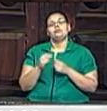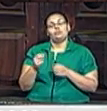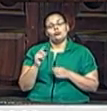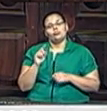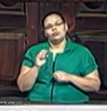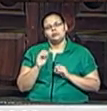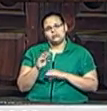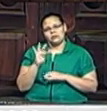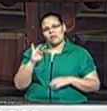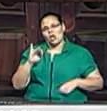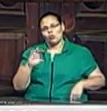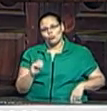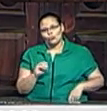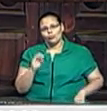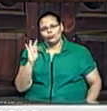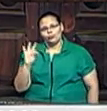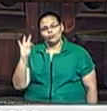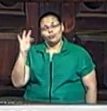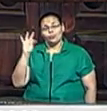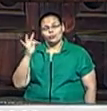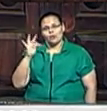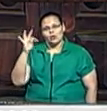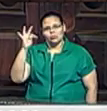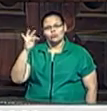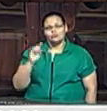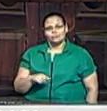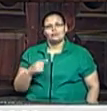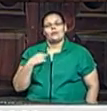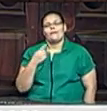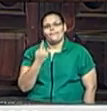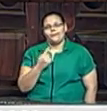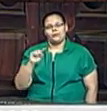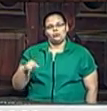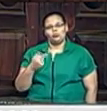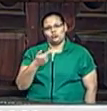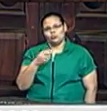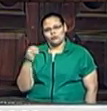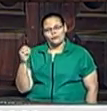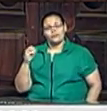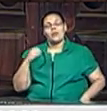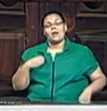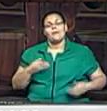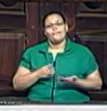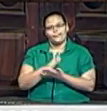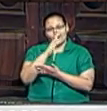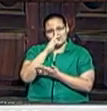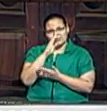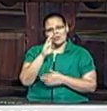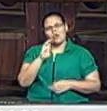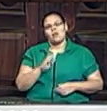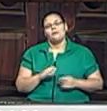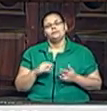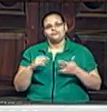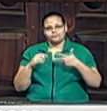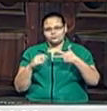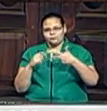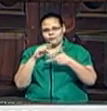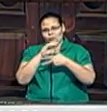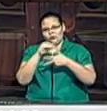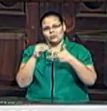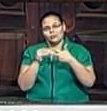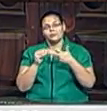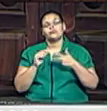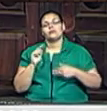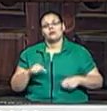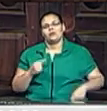profissionalizante, R$ 1.200. Quando ele passa no Enem, ele recebe uma bonificação de R$ 500. Ora, ele tem um